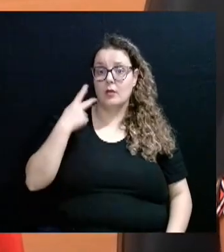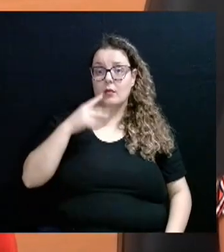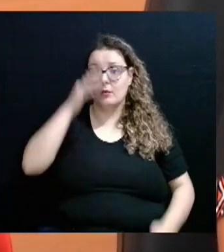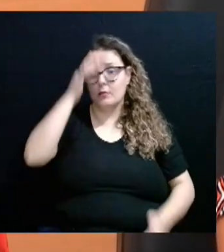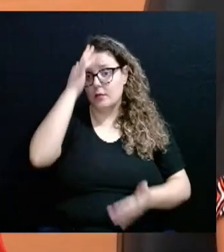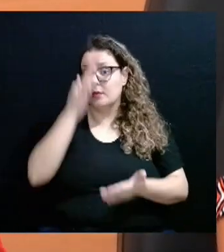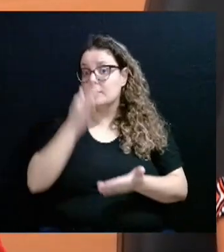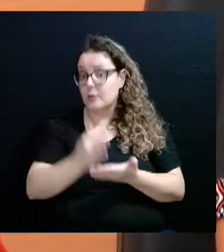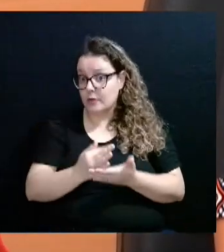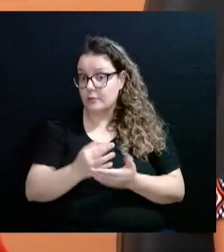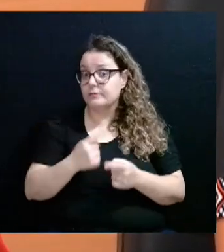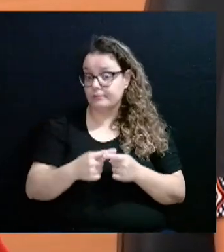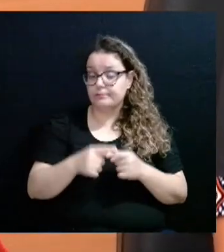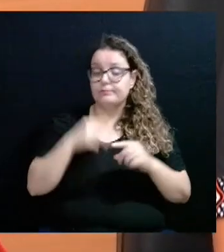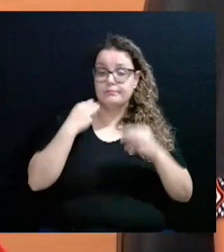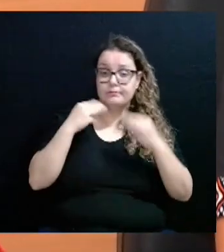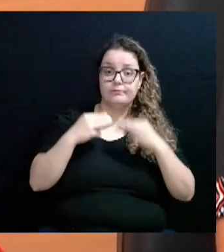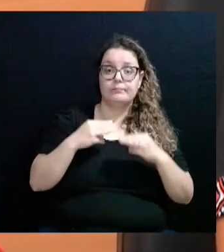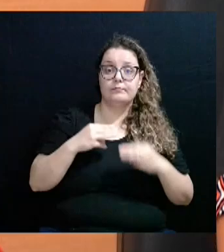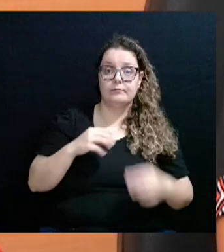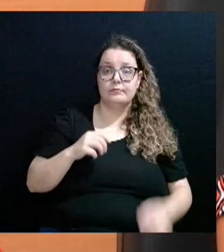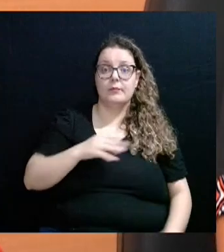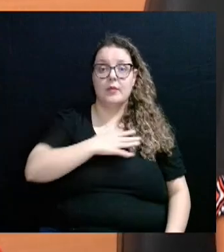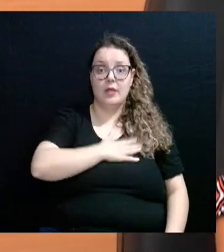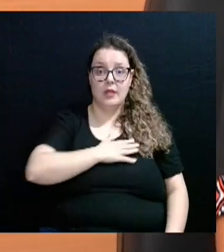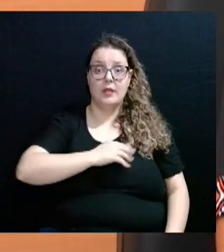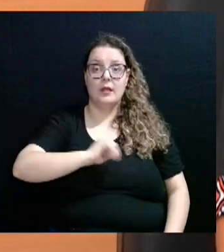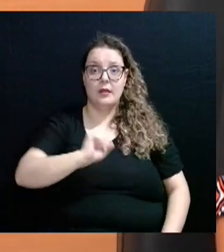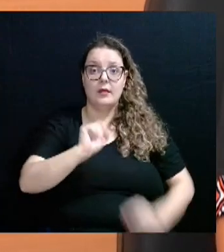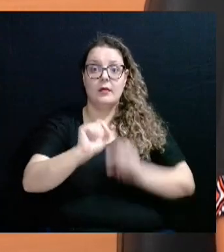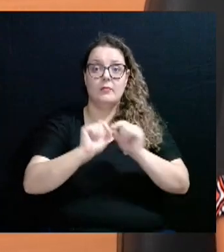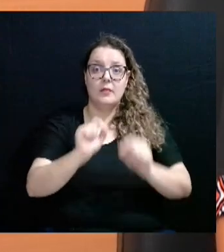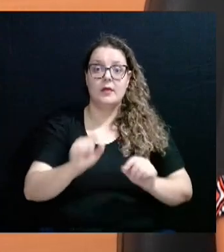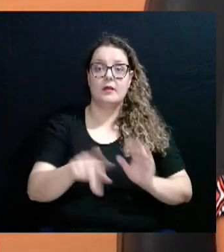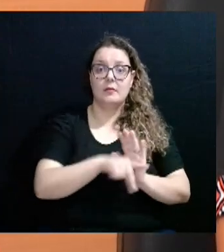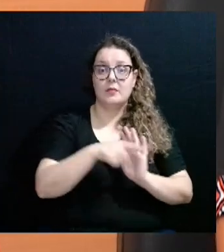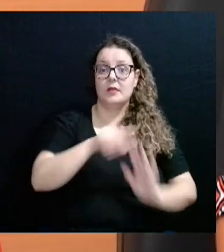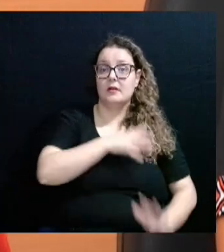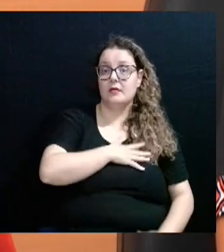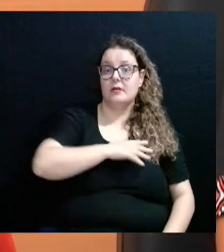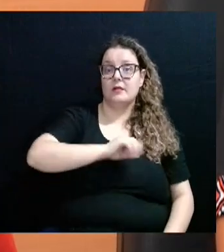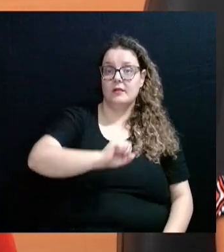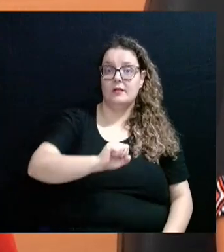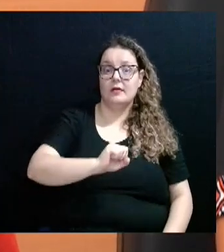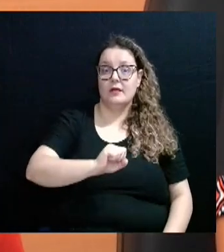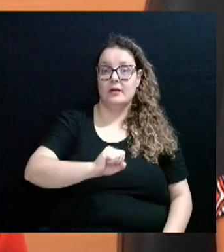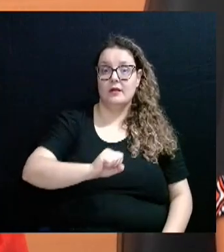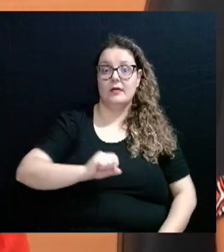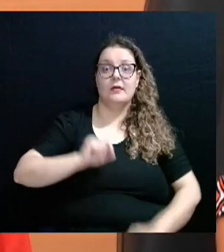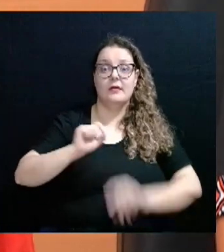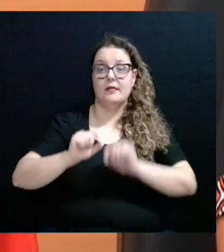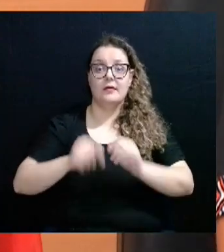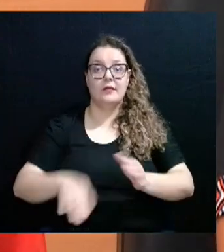música, axé pra quem é de axé, pra chegar bem vilão,